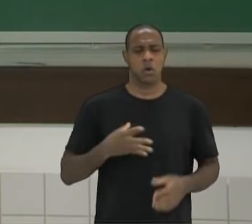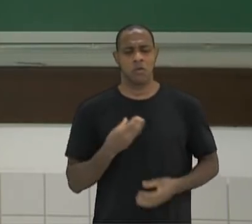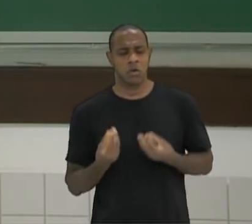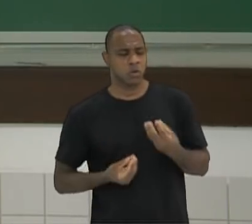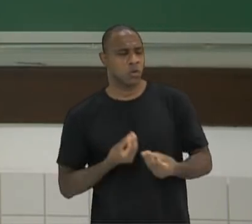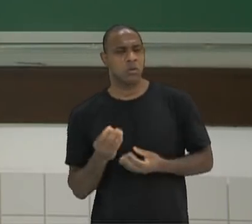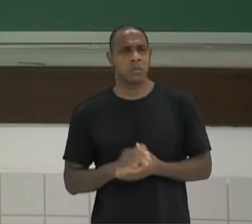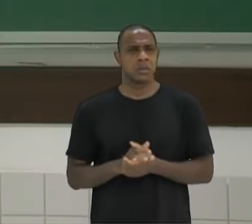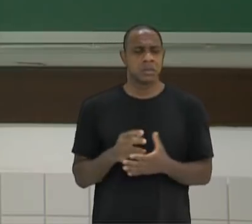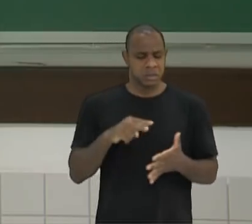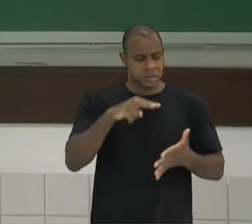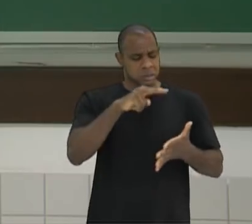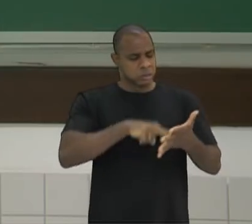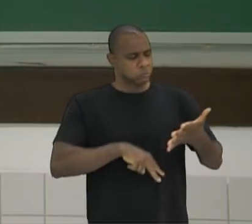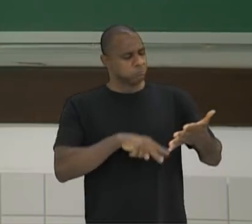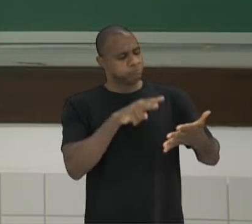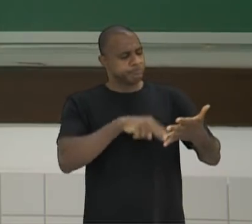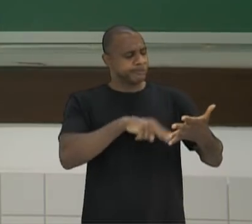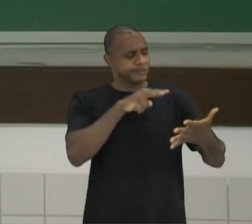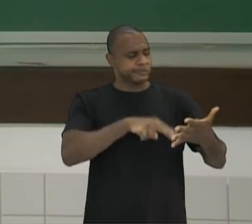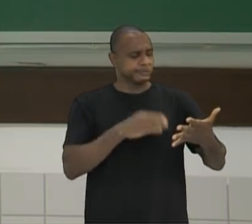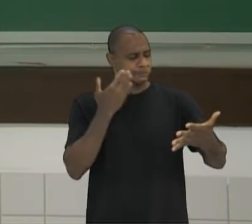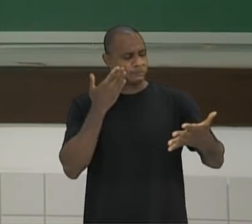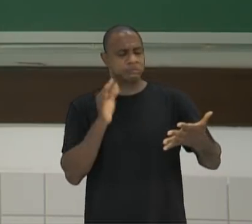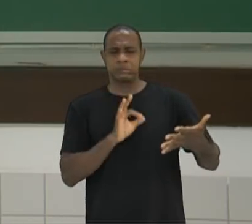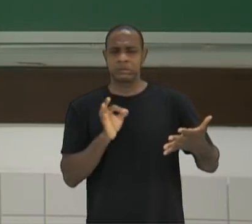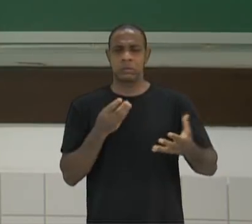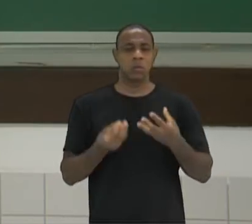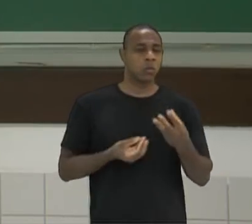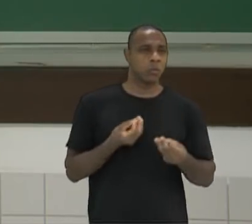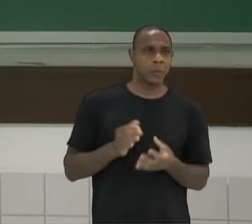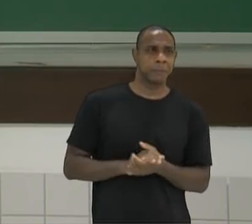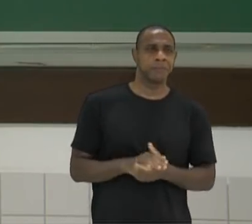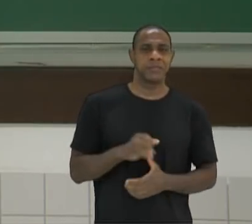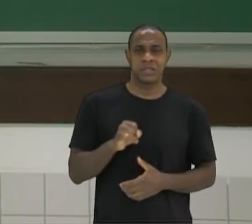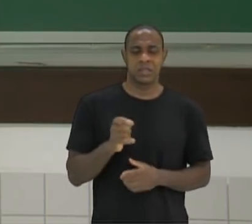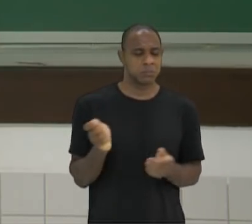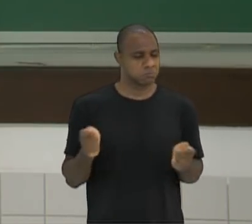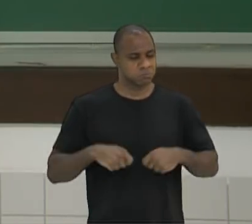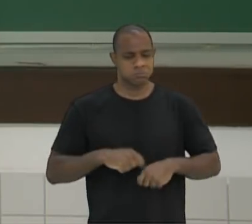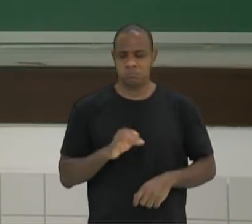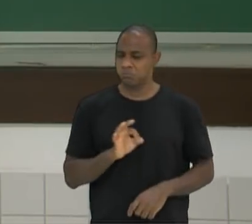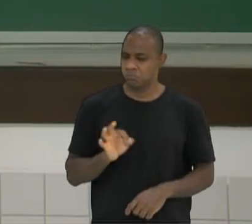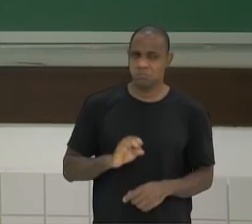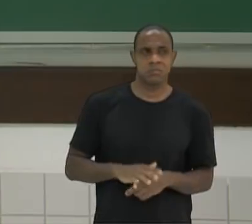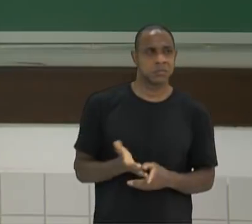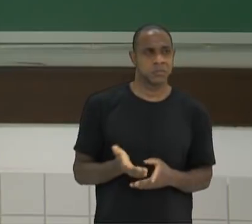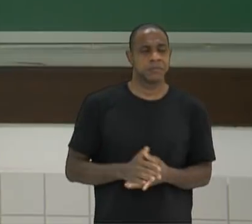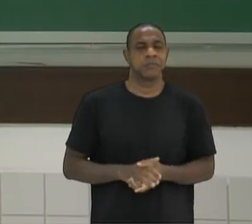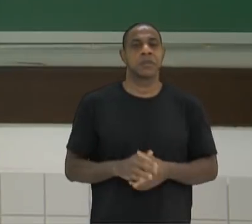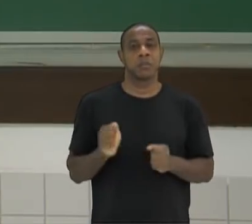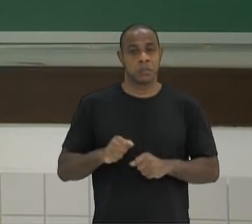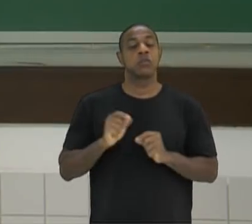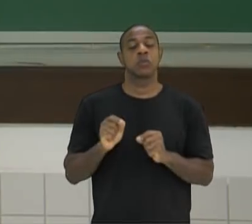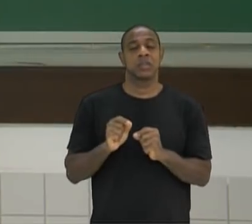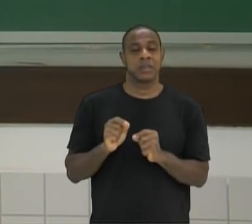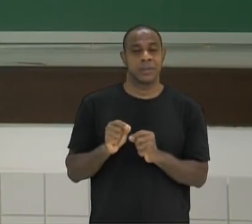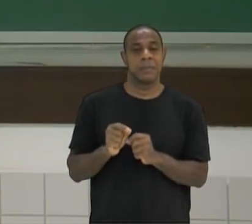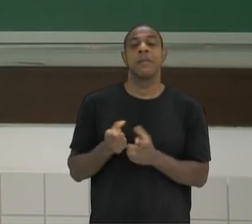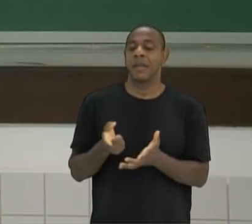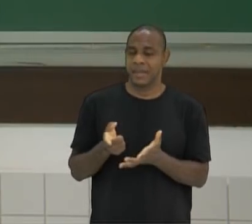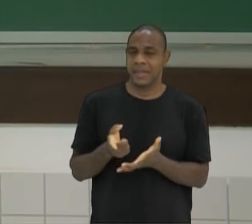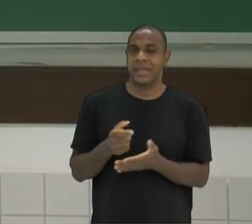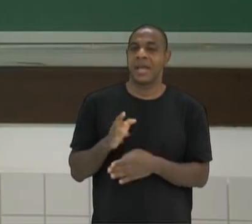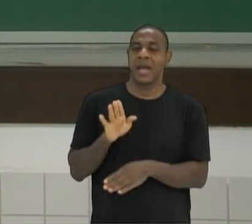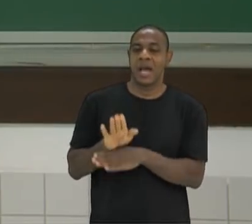frase eu consigo adivinhar, eu consigo ter uma noção do que significa. Se isso não for possível, às vezes eu posso recorrer ao uso do dicionário. A gente tem aí